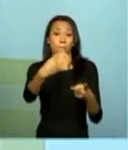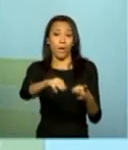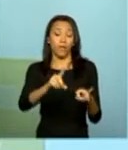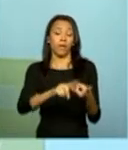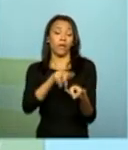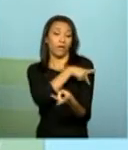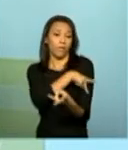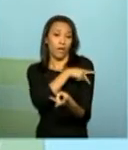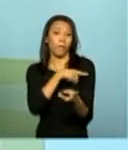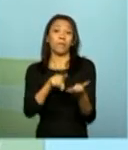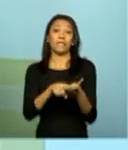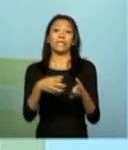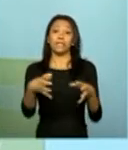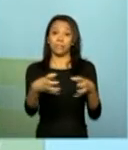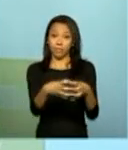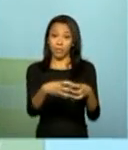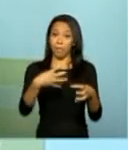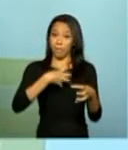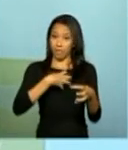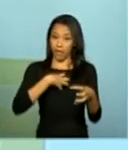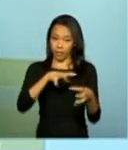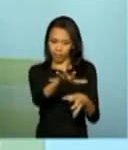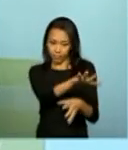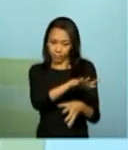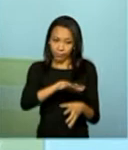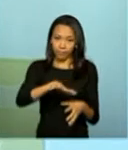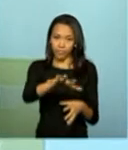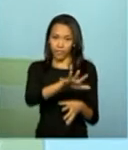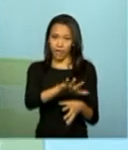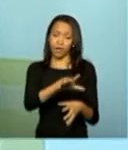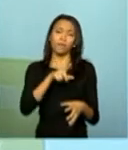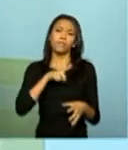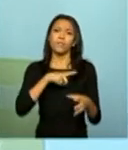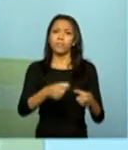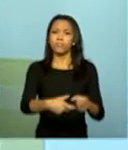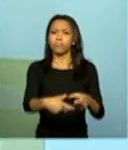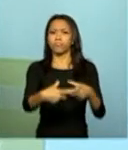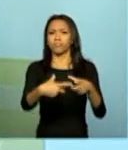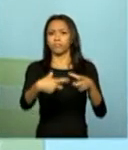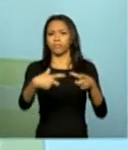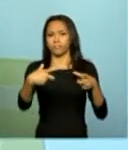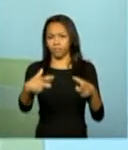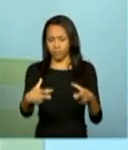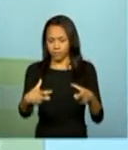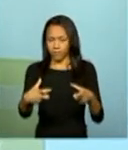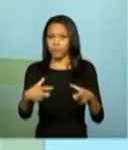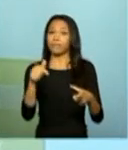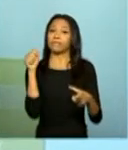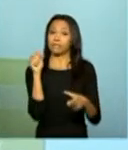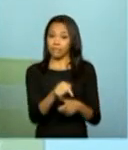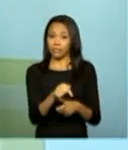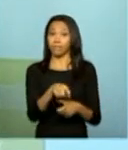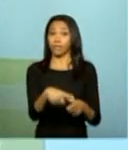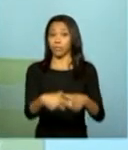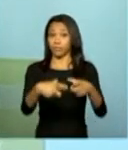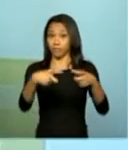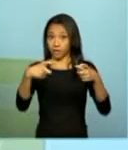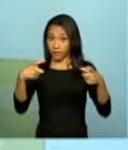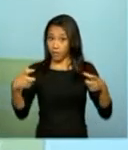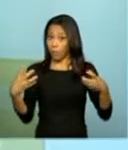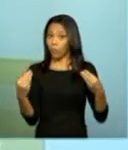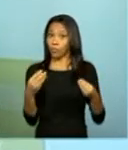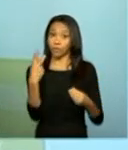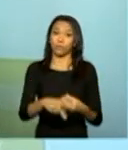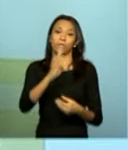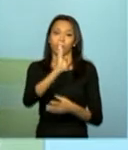e Bahia, por isso é chamado de Mato Piba, onde nós tivemos um crescimento Esse sim foi o crescimento exorbitante